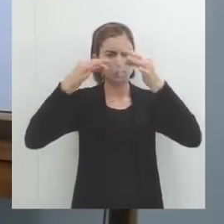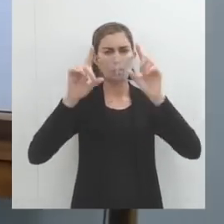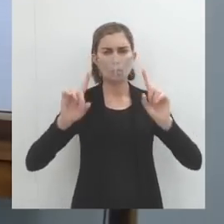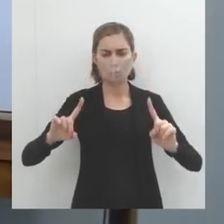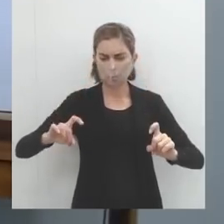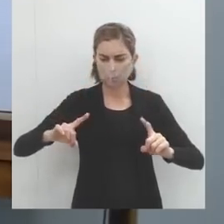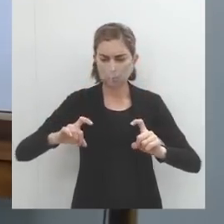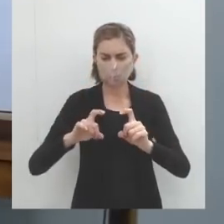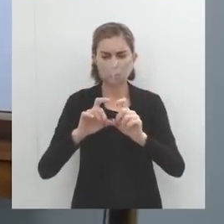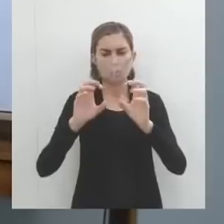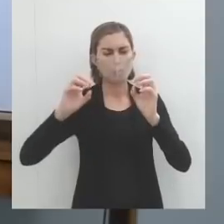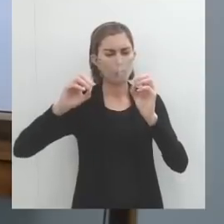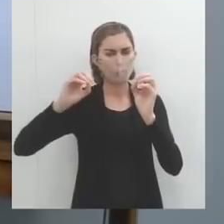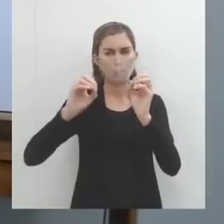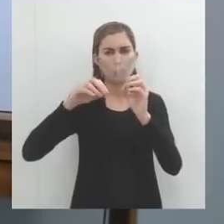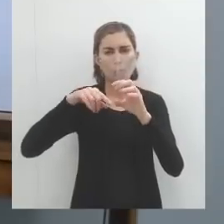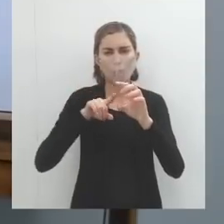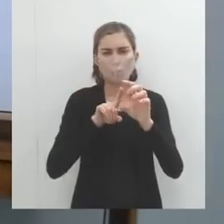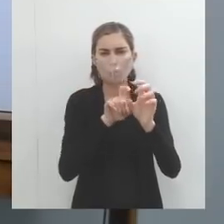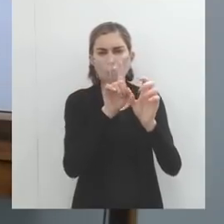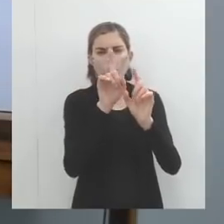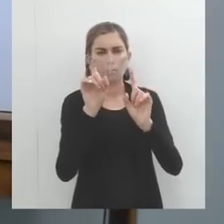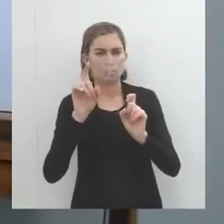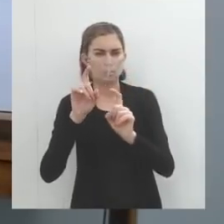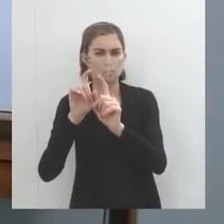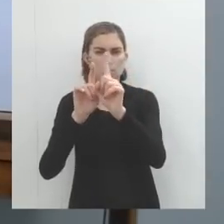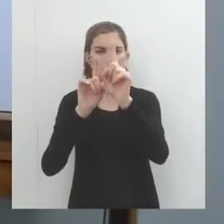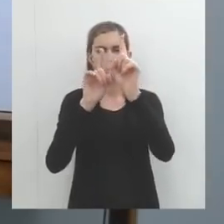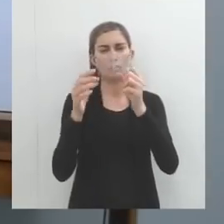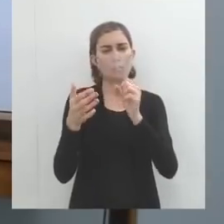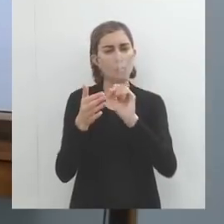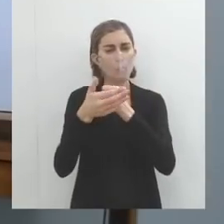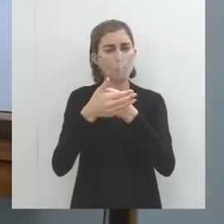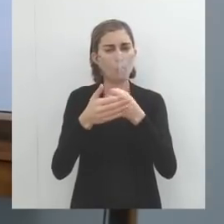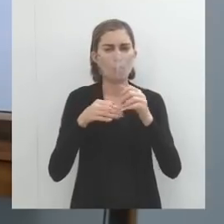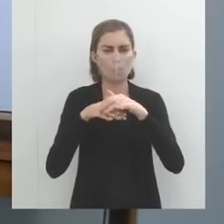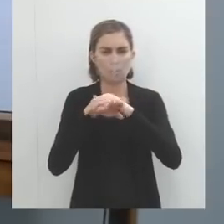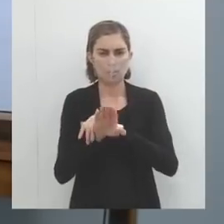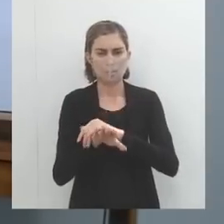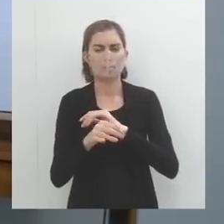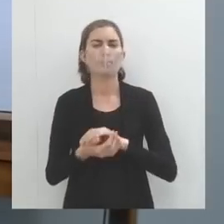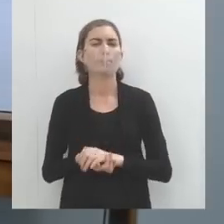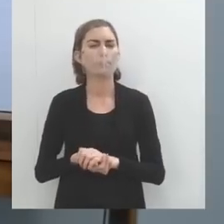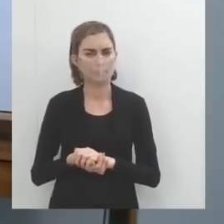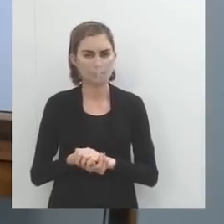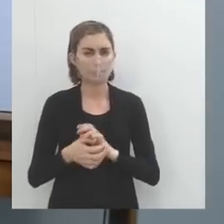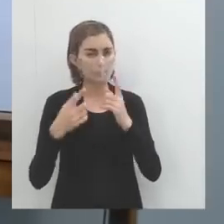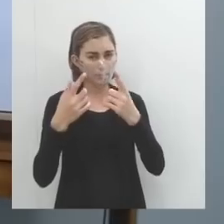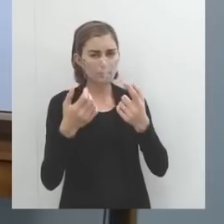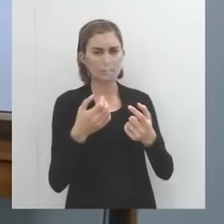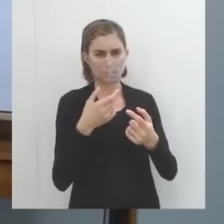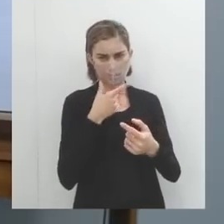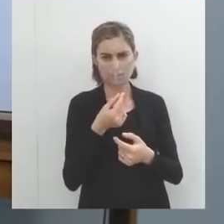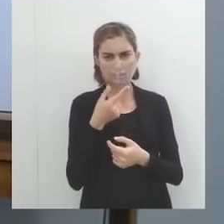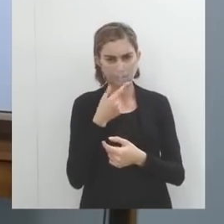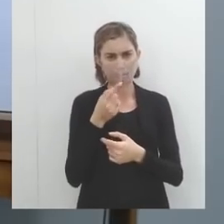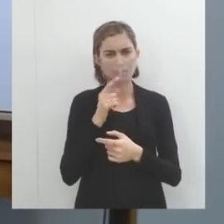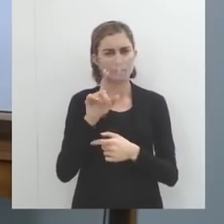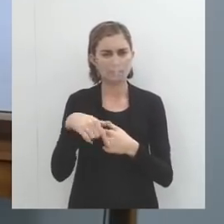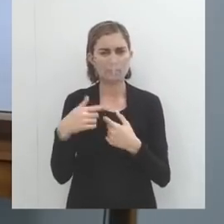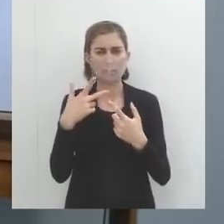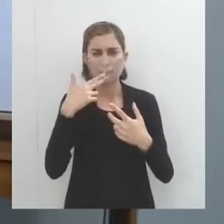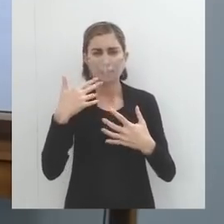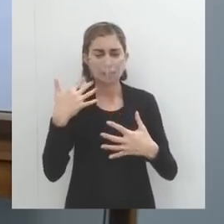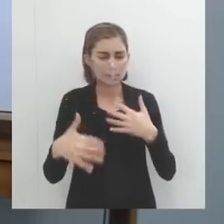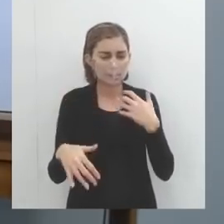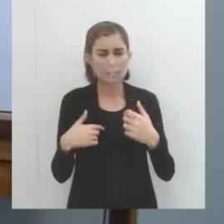espermatozoides eles são armazenados. Porque assim, deixa eu te contar um segredo, menino. O danado do homem é uma